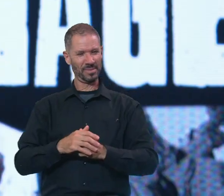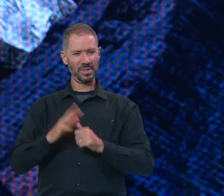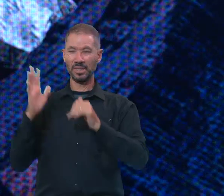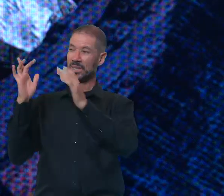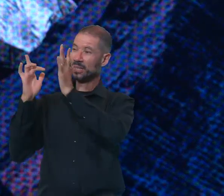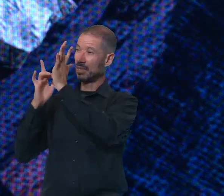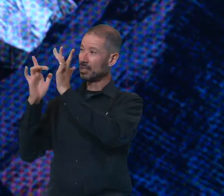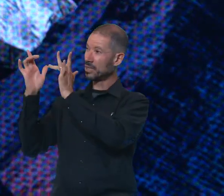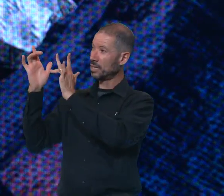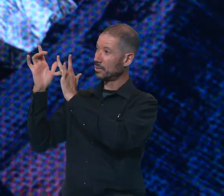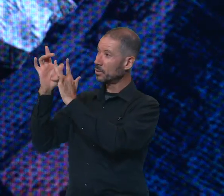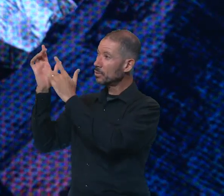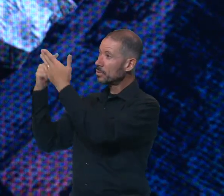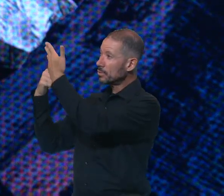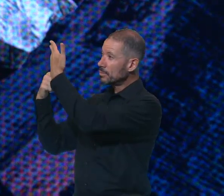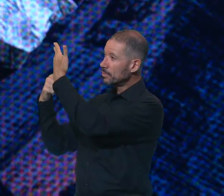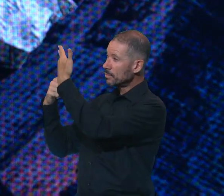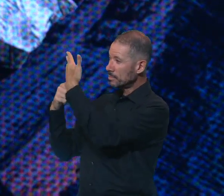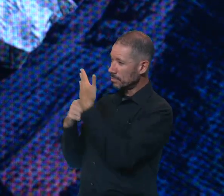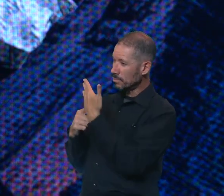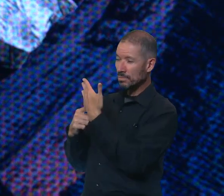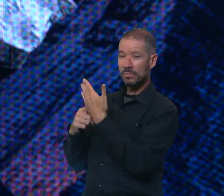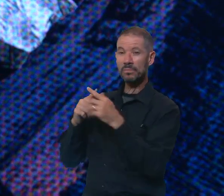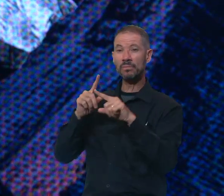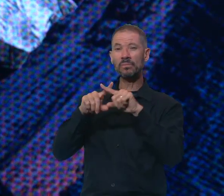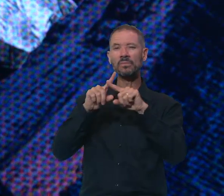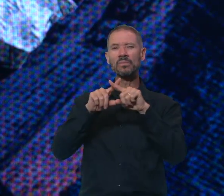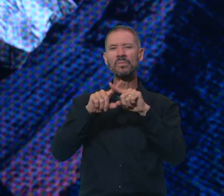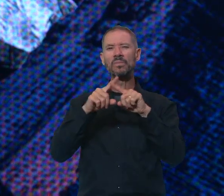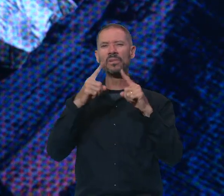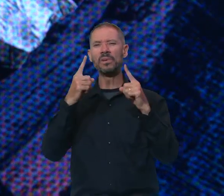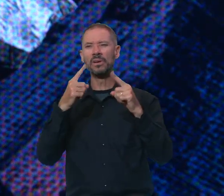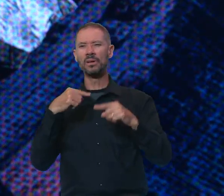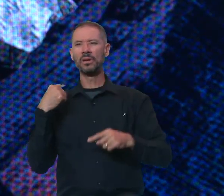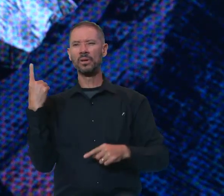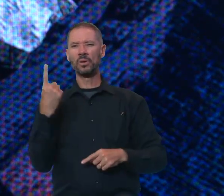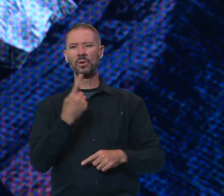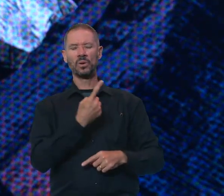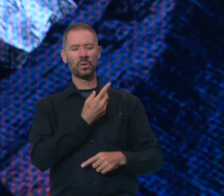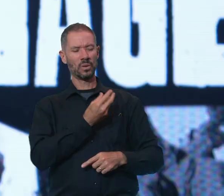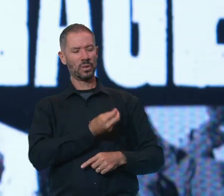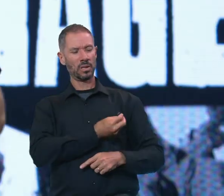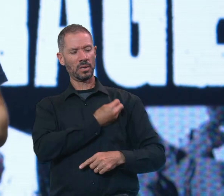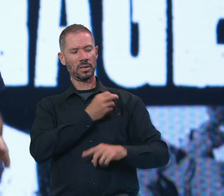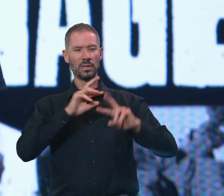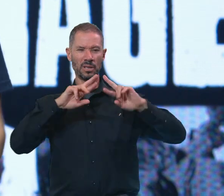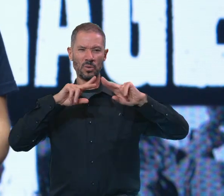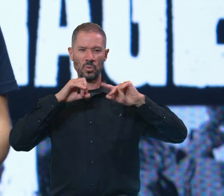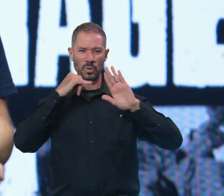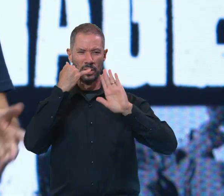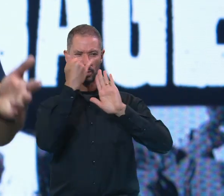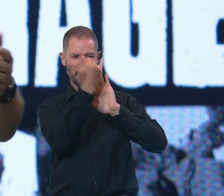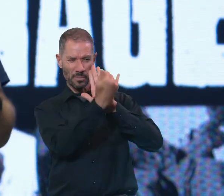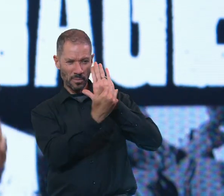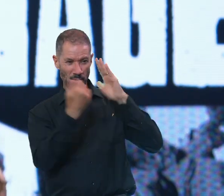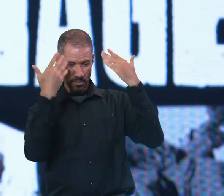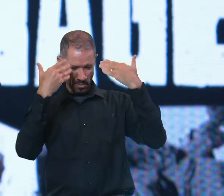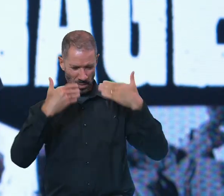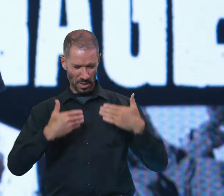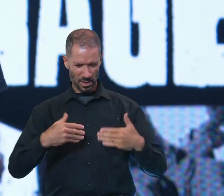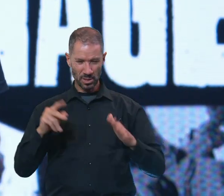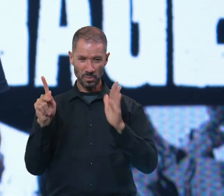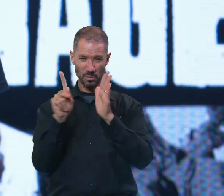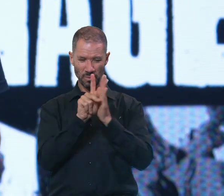Jesus começa a se revelar. Porque aquilo que tem que passar da nossa vida não é a nossa imagem, é o próprio